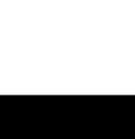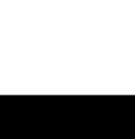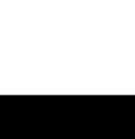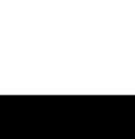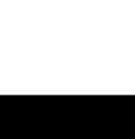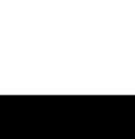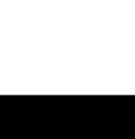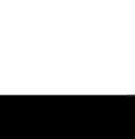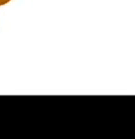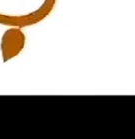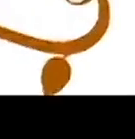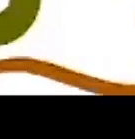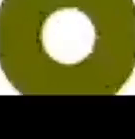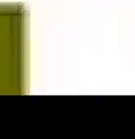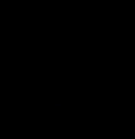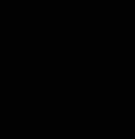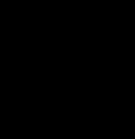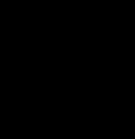aprender.